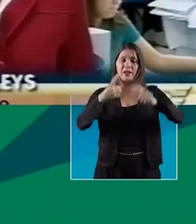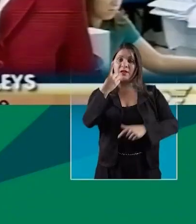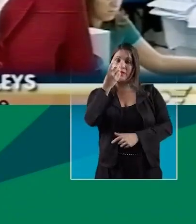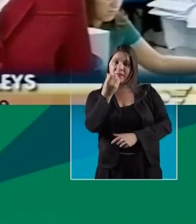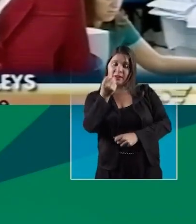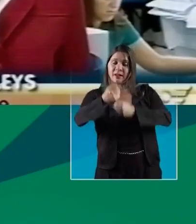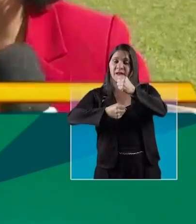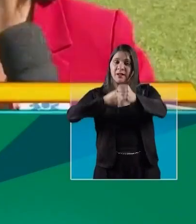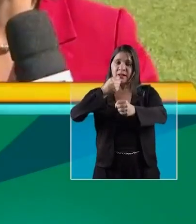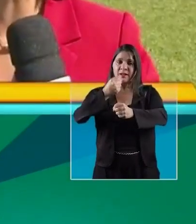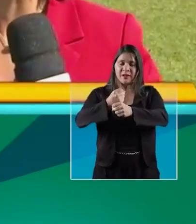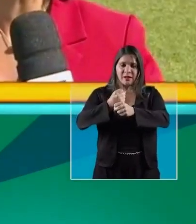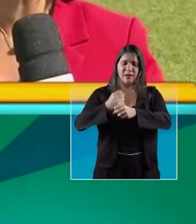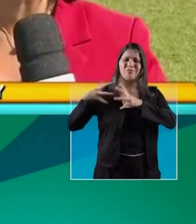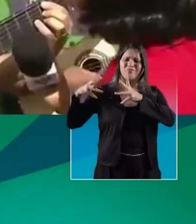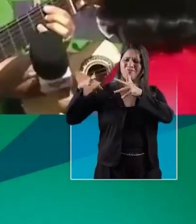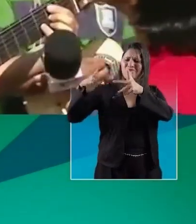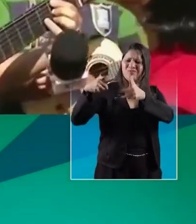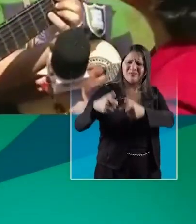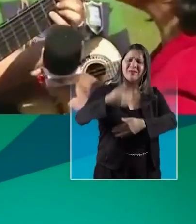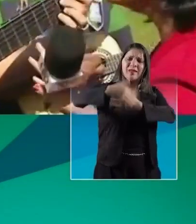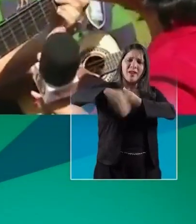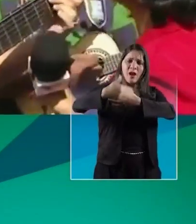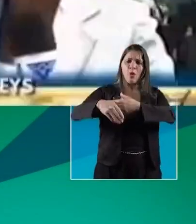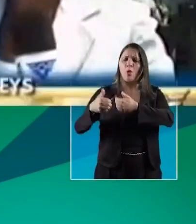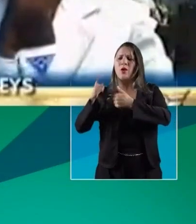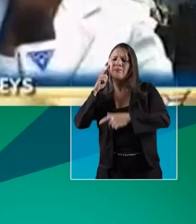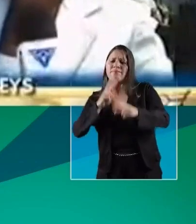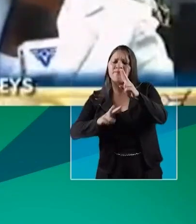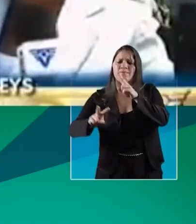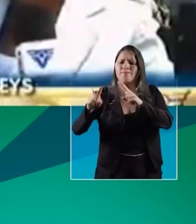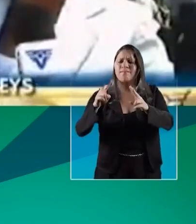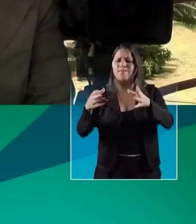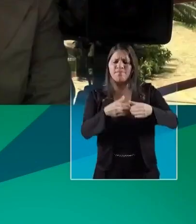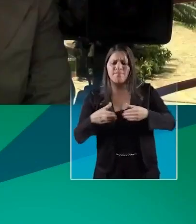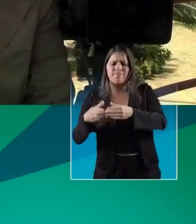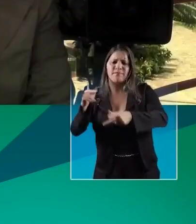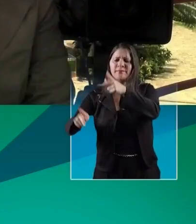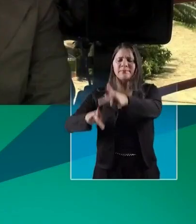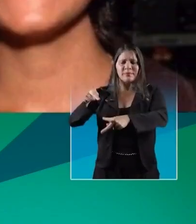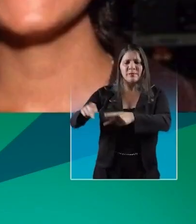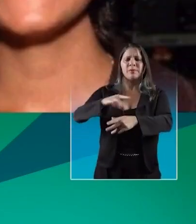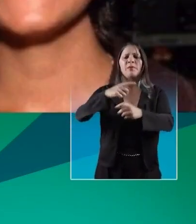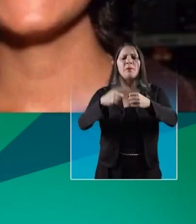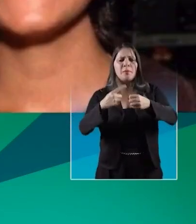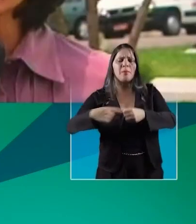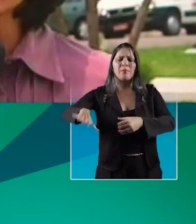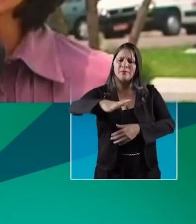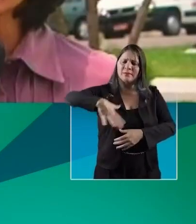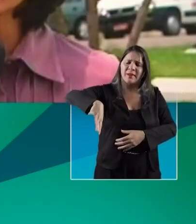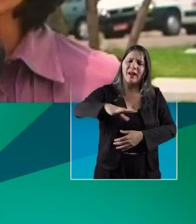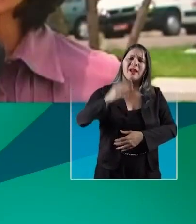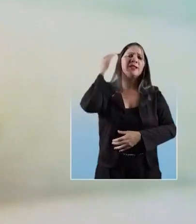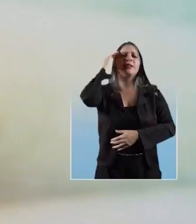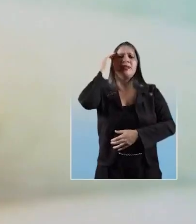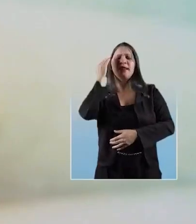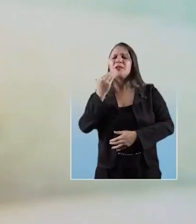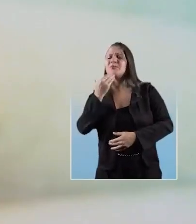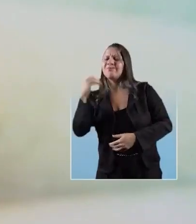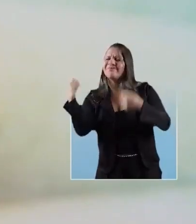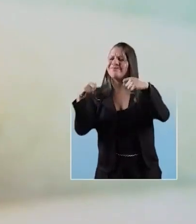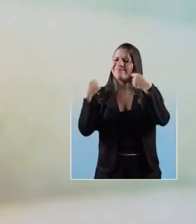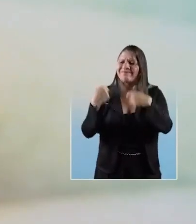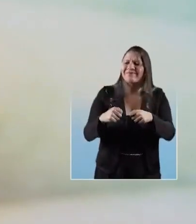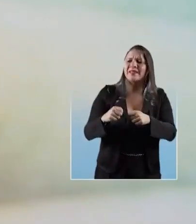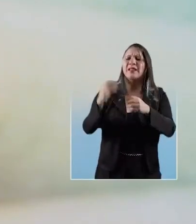Foram 16 anos no jornalismo, diretamente na rua, acompanhando comunidades, população, bairros, territórios, entendendo